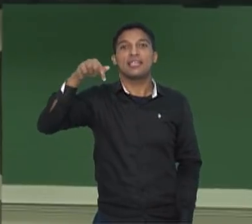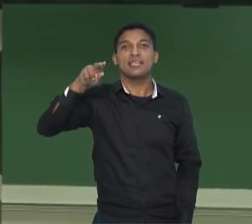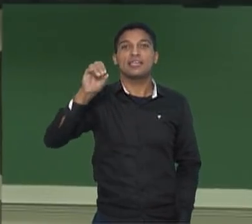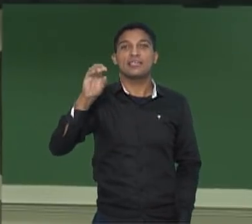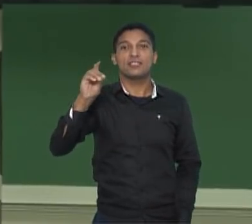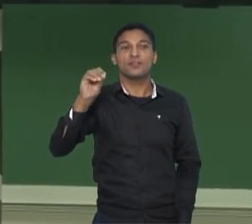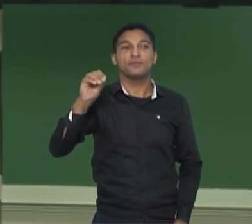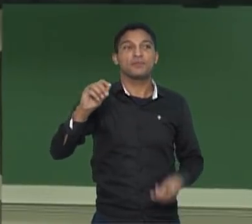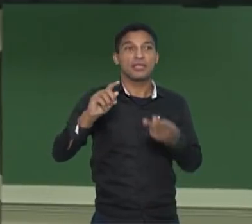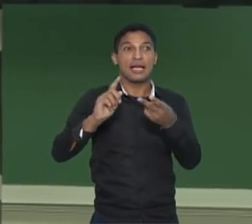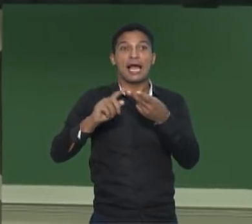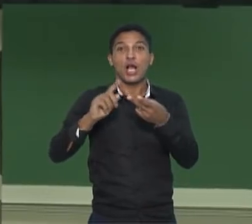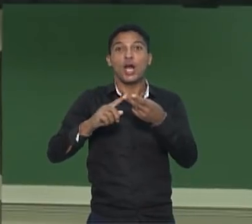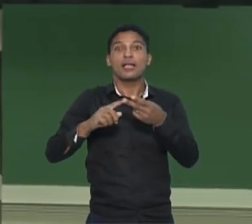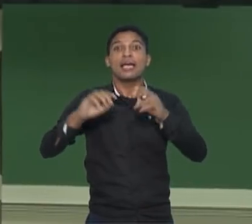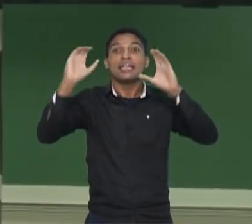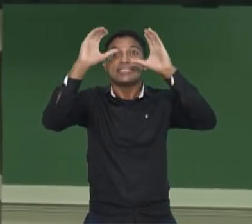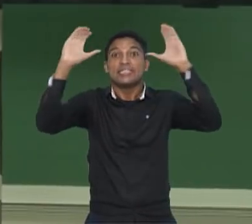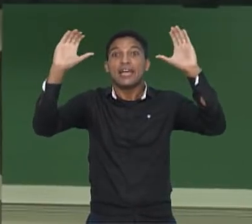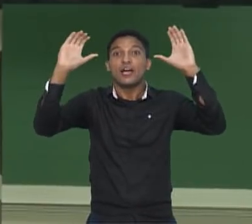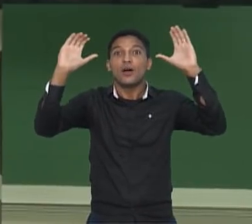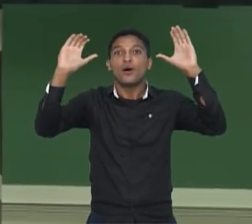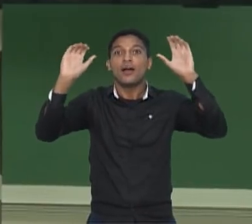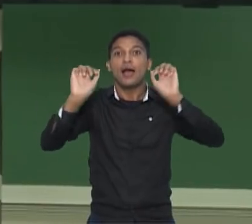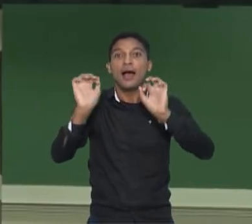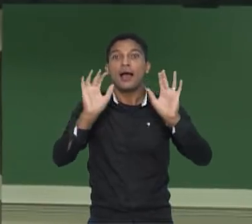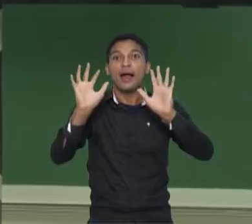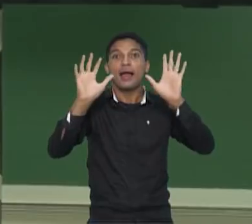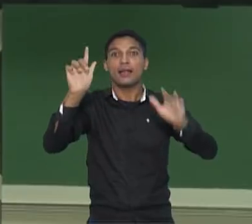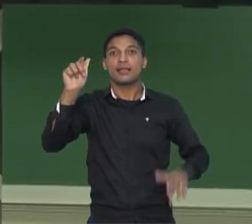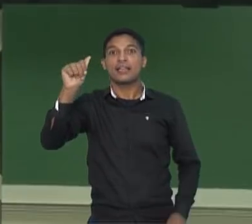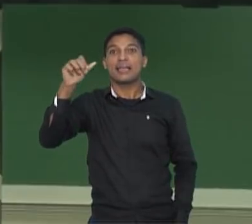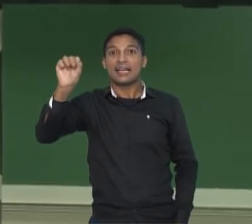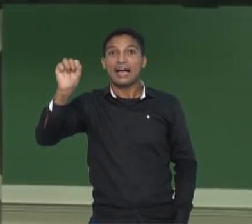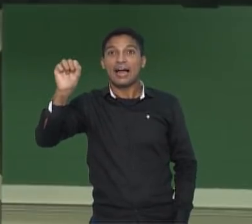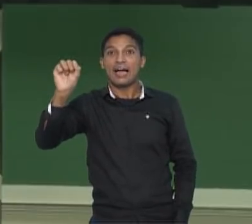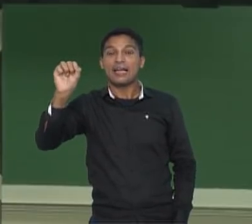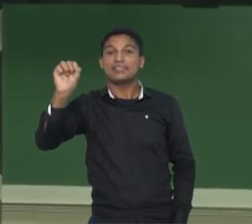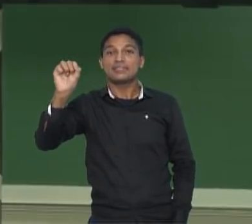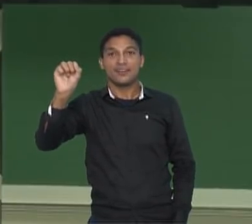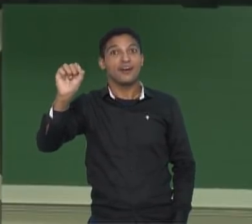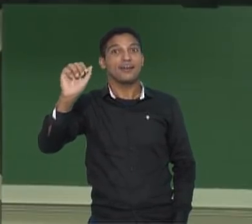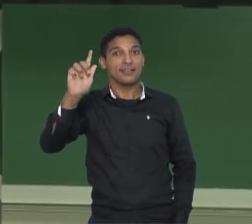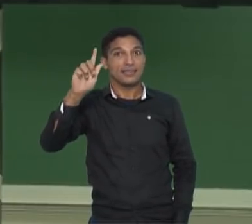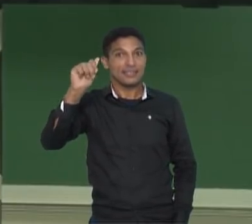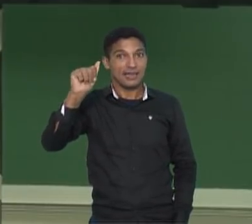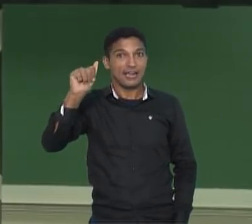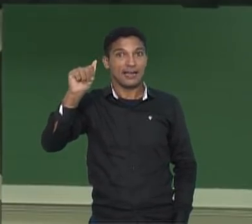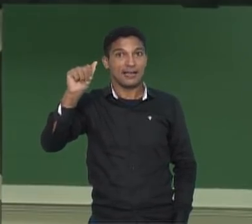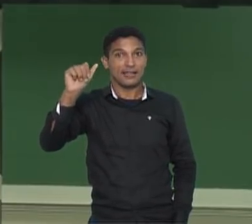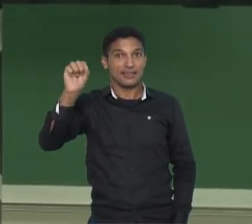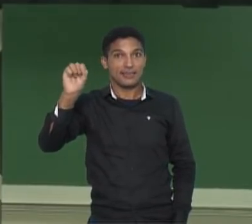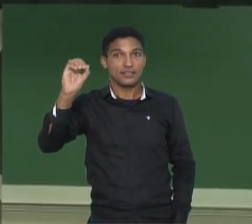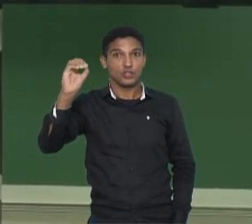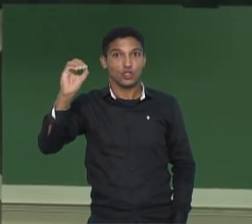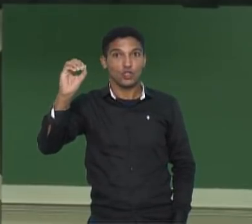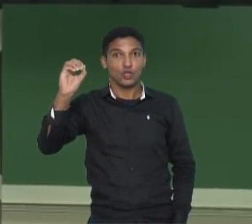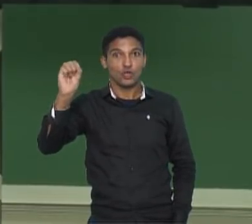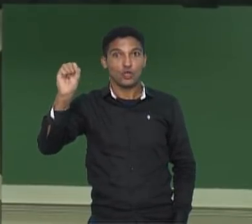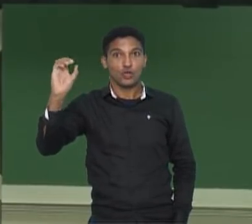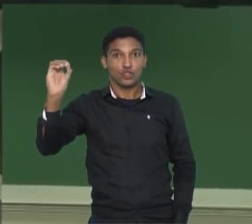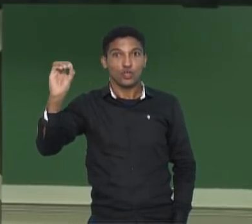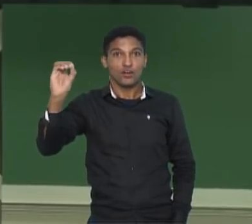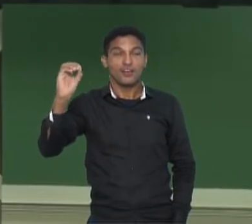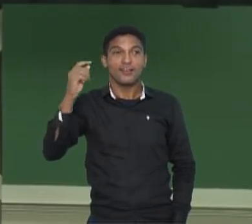as nuvens feitas com vapor de água. E o estado sólido, o gelo, né, que é o